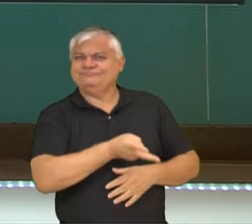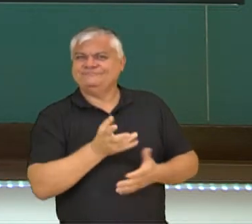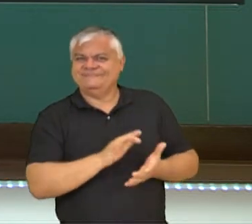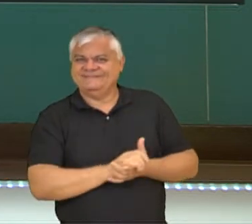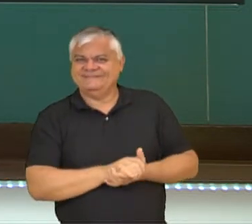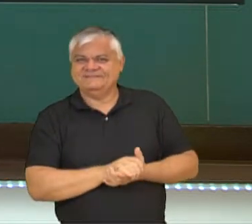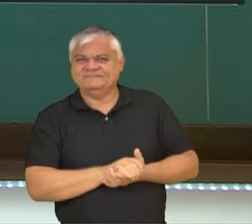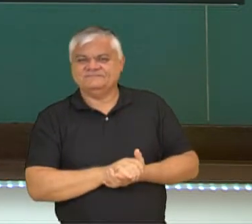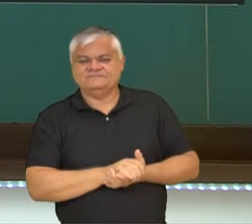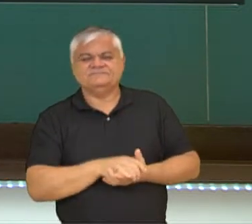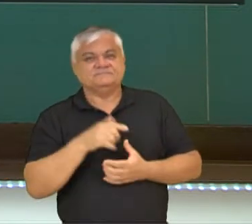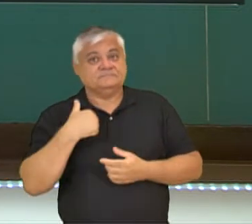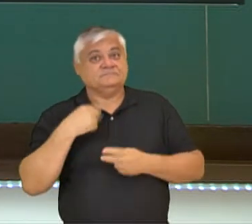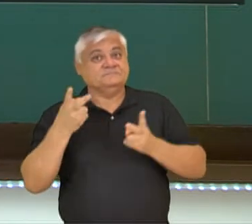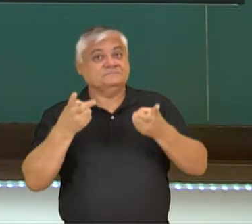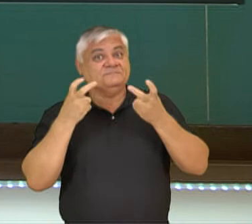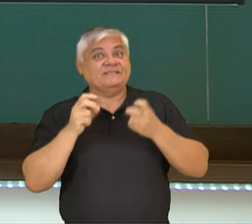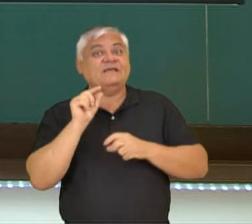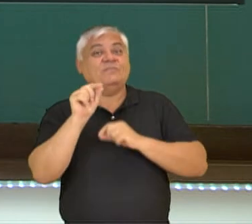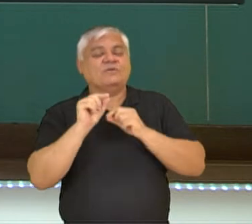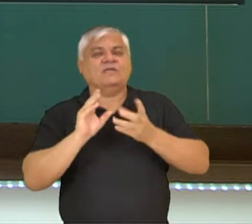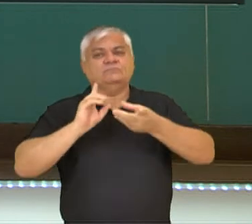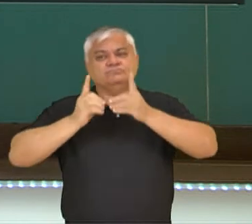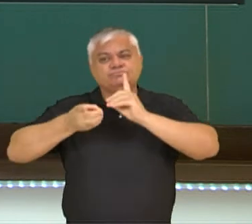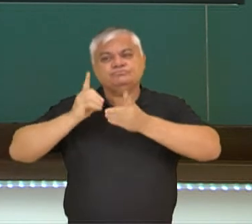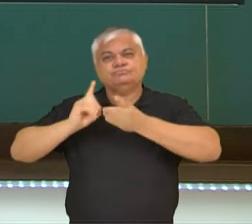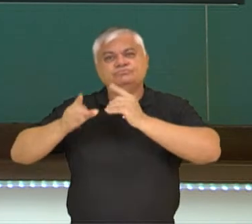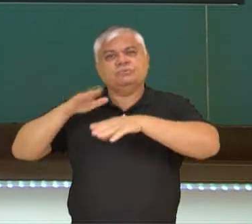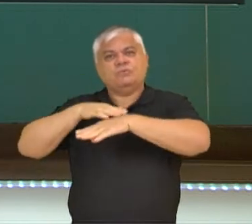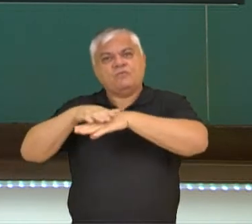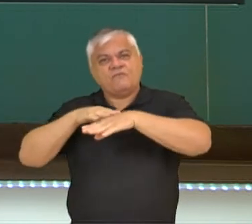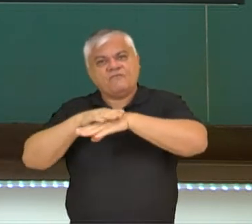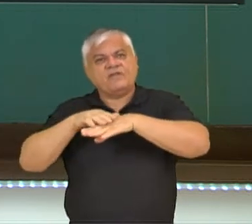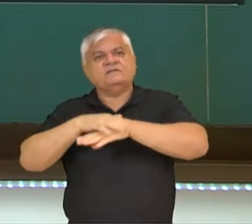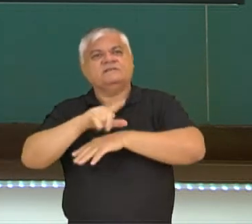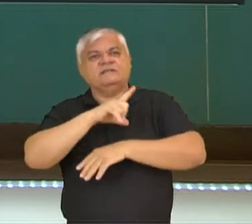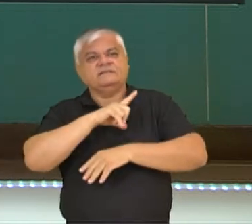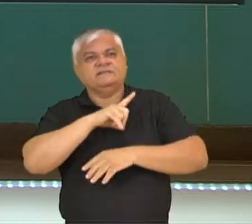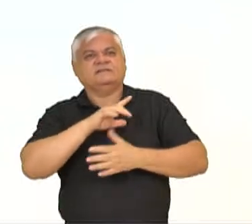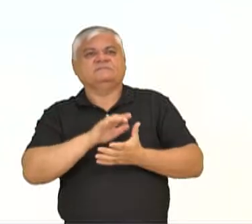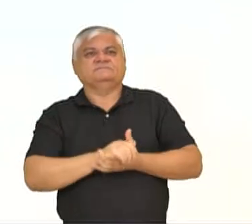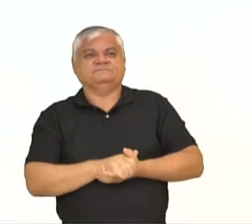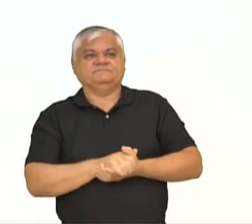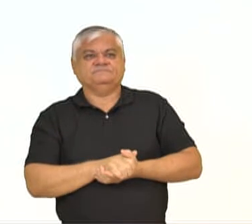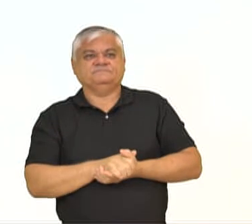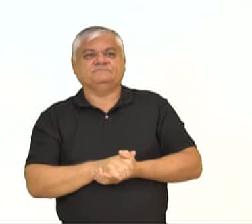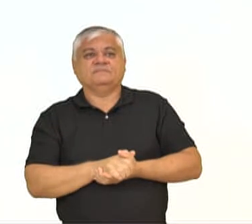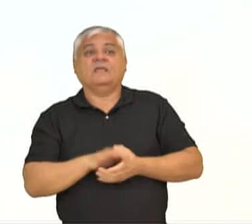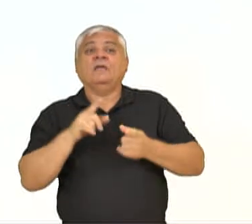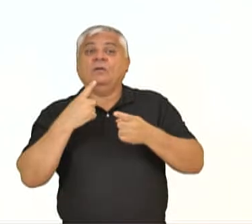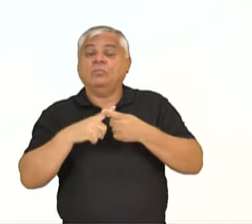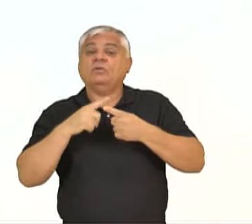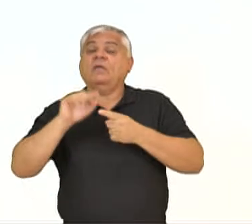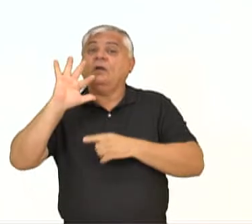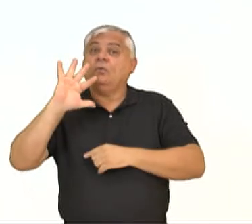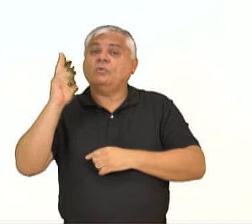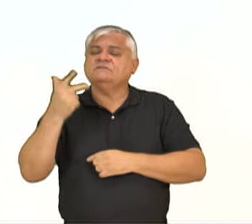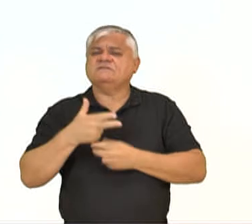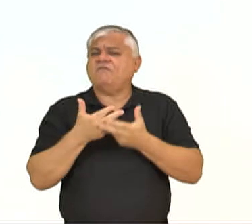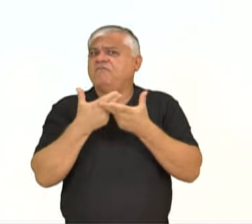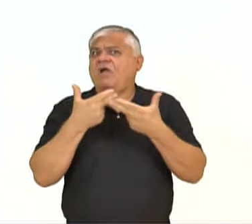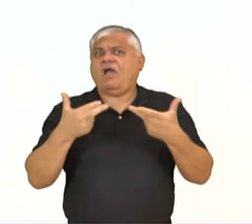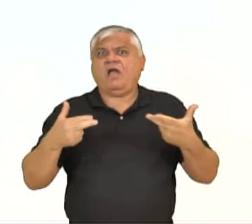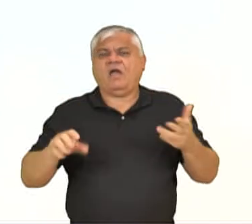ali a gente percebe a presença de diálogos durante a história toda. Vamos lá? Sim, pois aconteceram